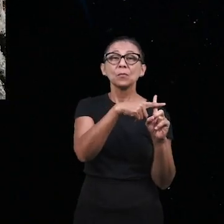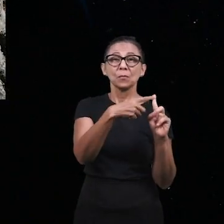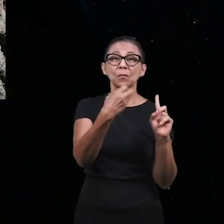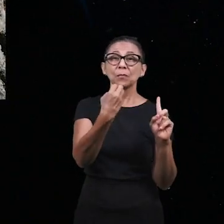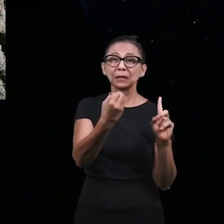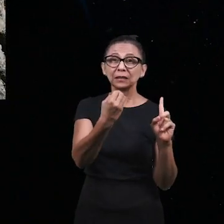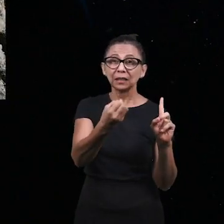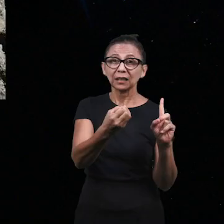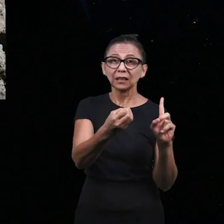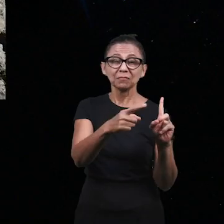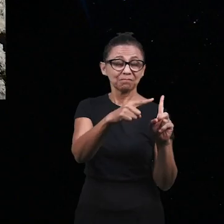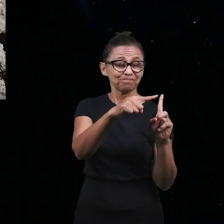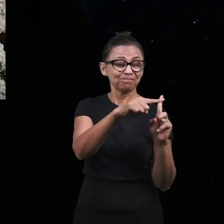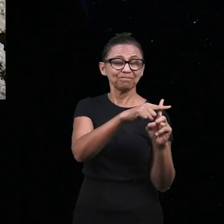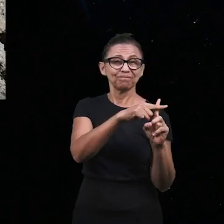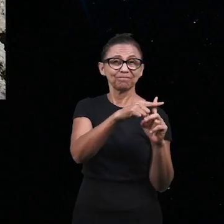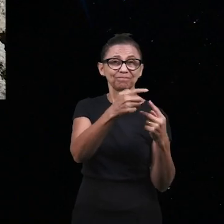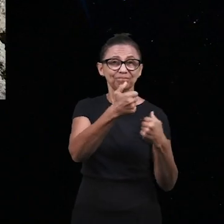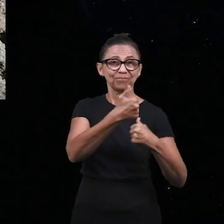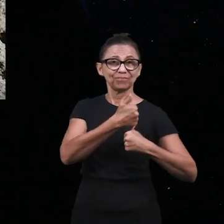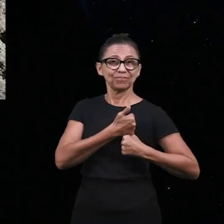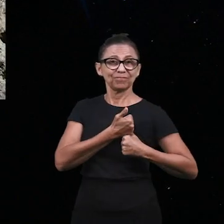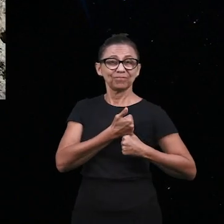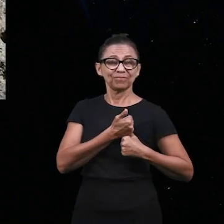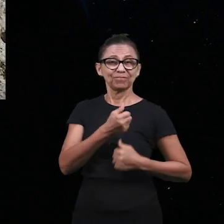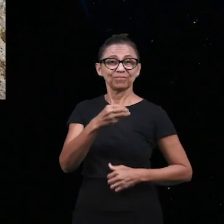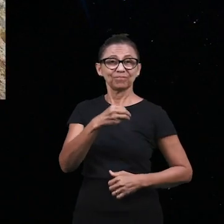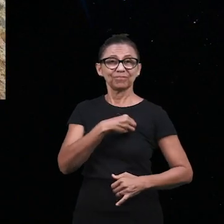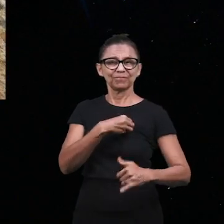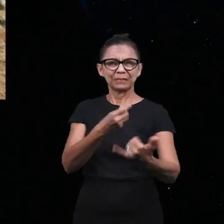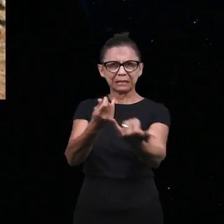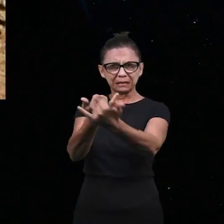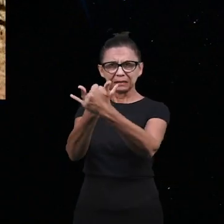amor ao pecador.